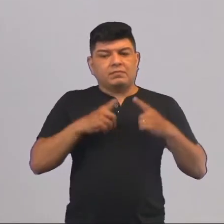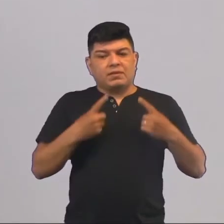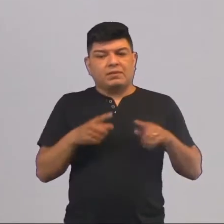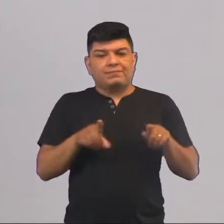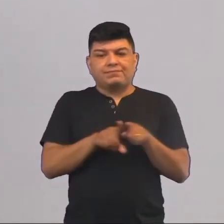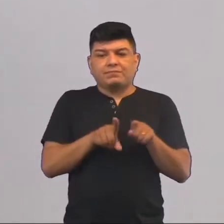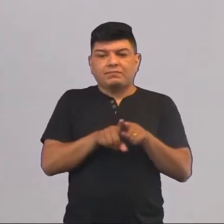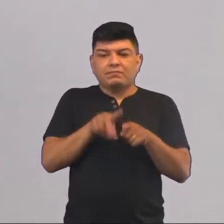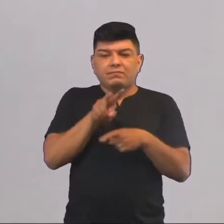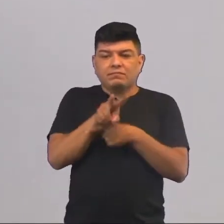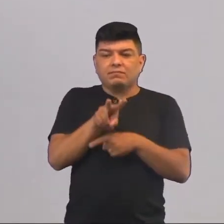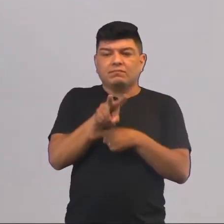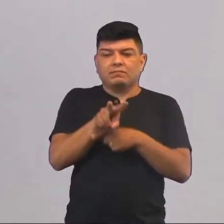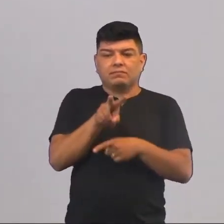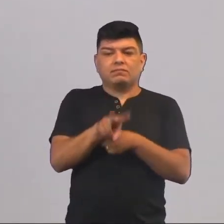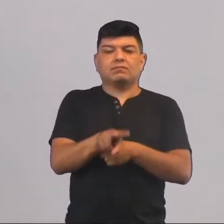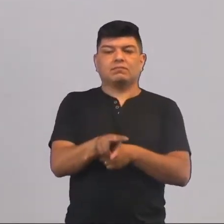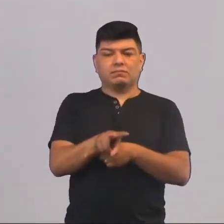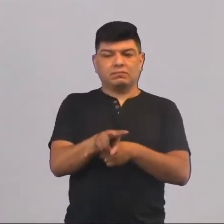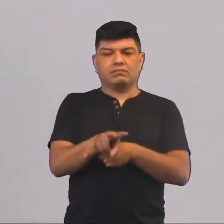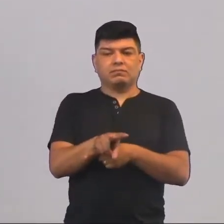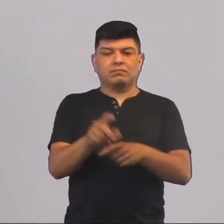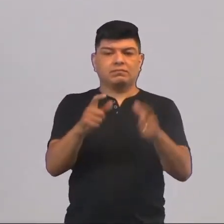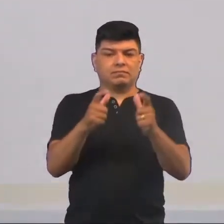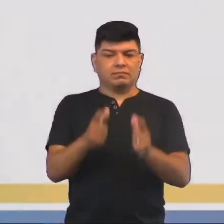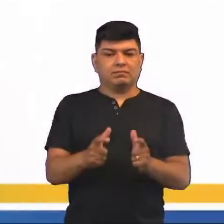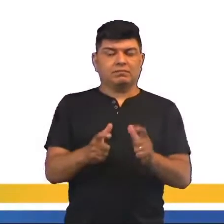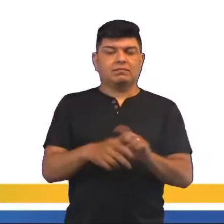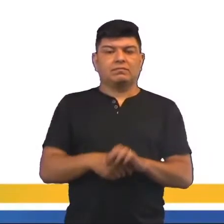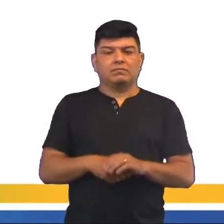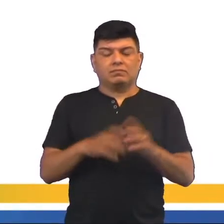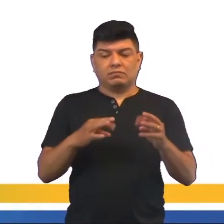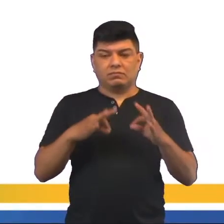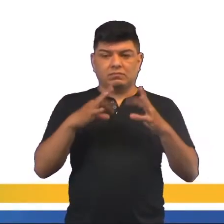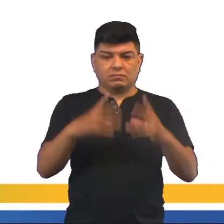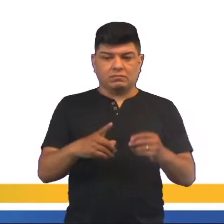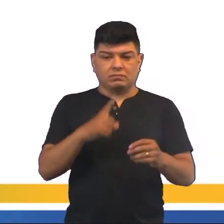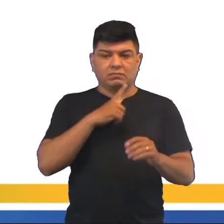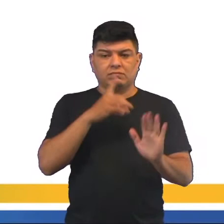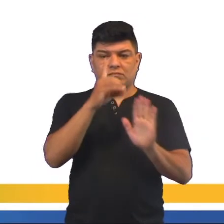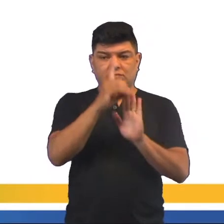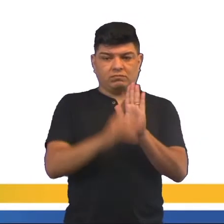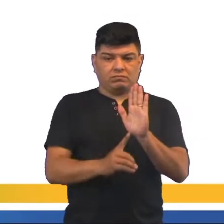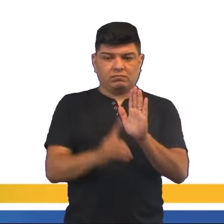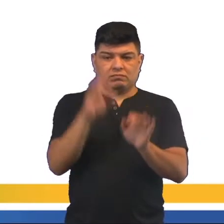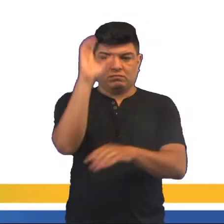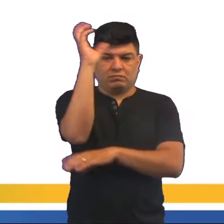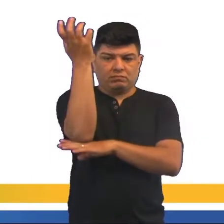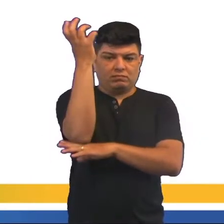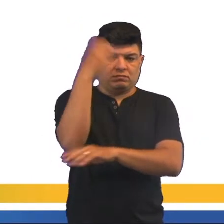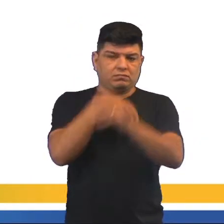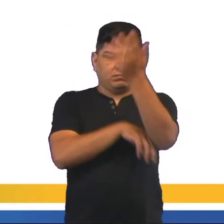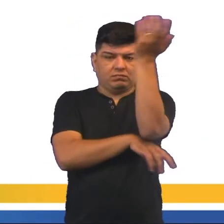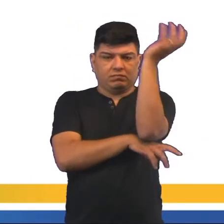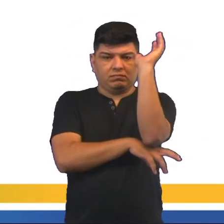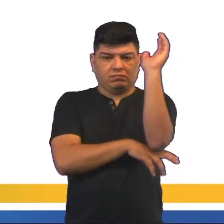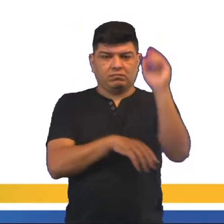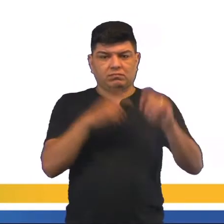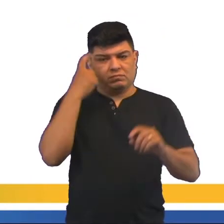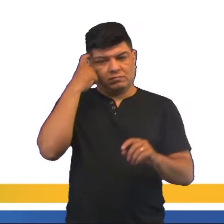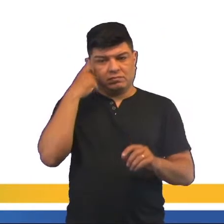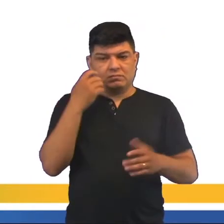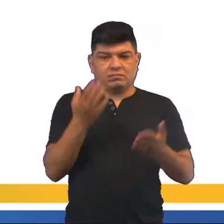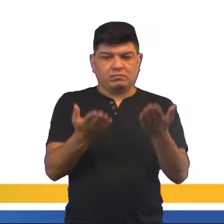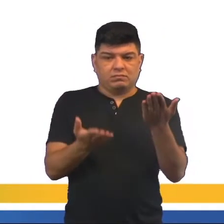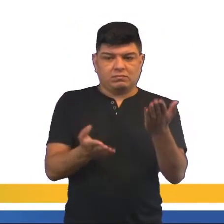também um cuidado em relação a esse ambiente. Então, todos têm aí direito ao meio ambiente